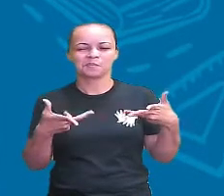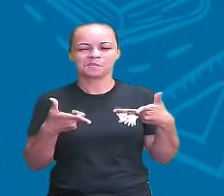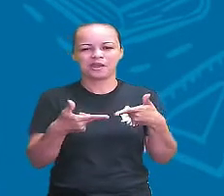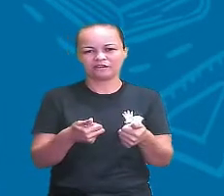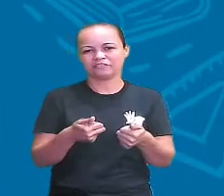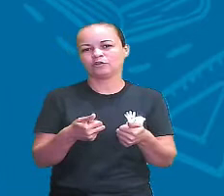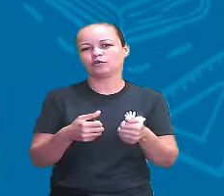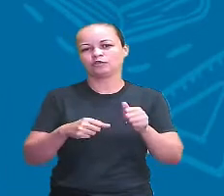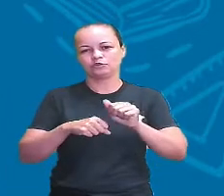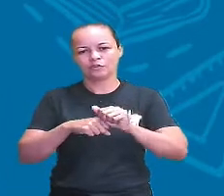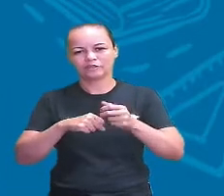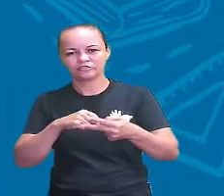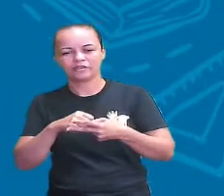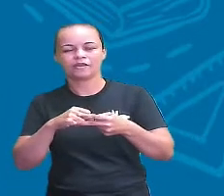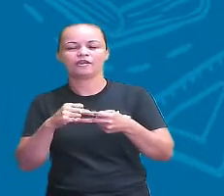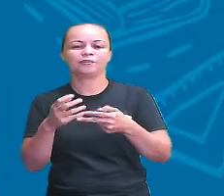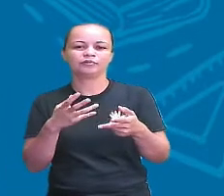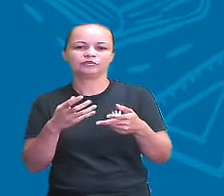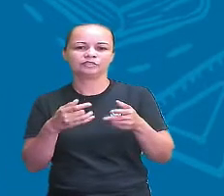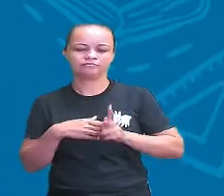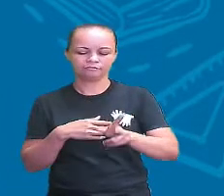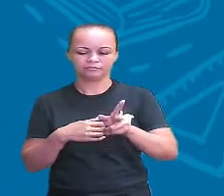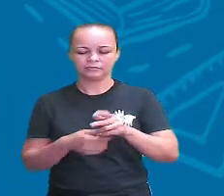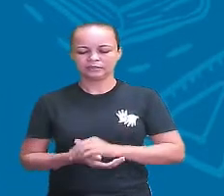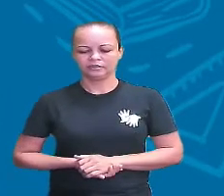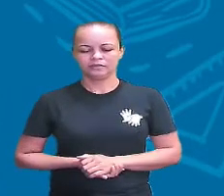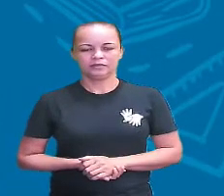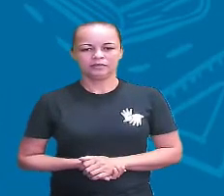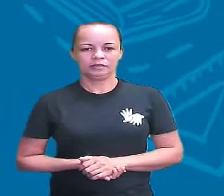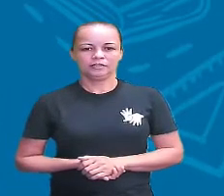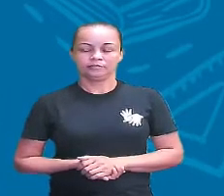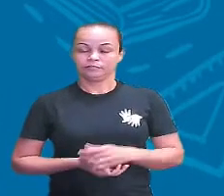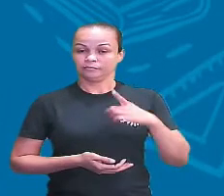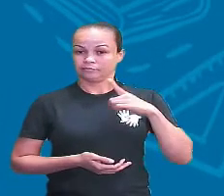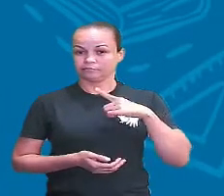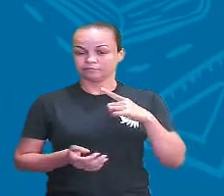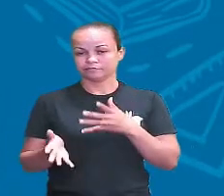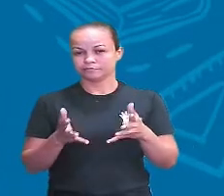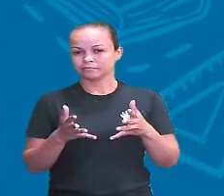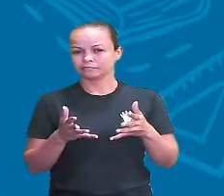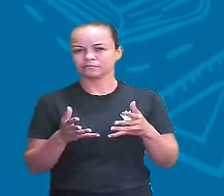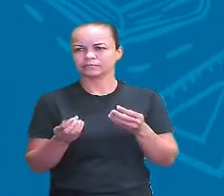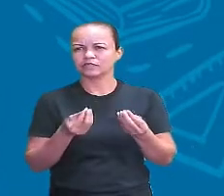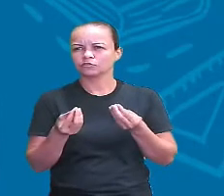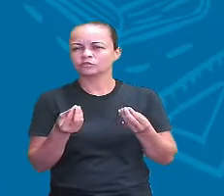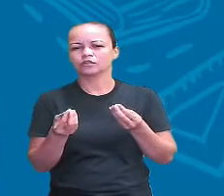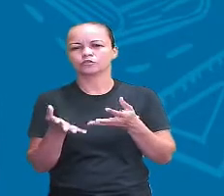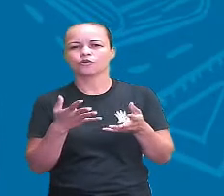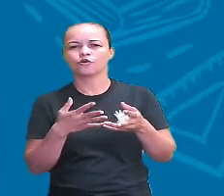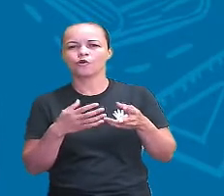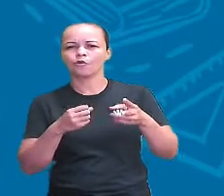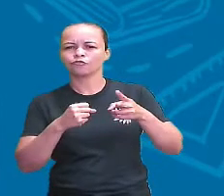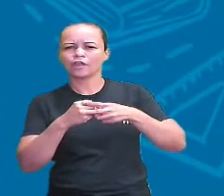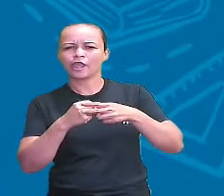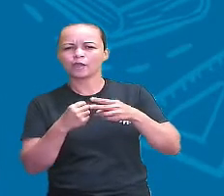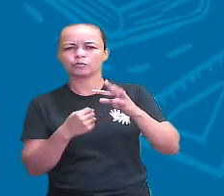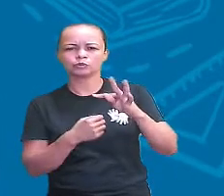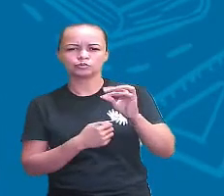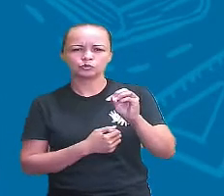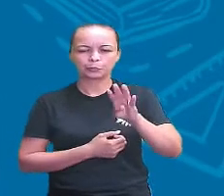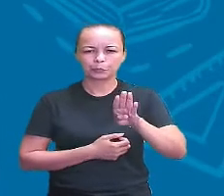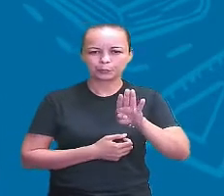de frequência, tá? E aí tem uma exceção aí, gente, exceto com o verbo to be. Por que com o verbo to be? O verbo